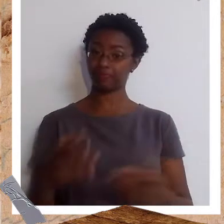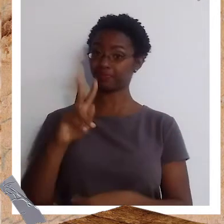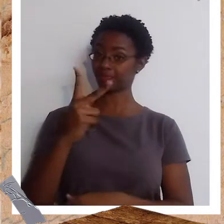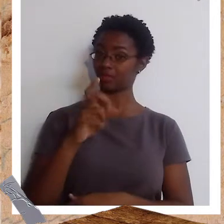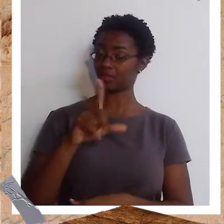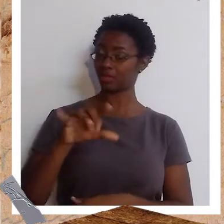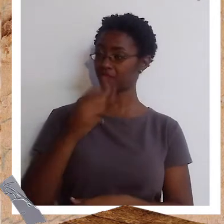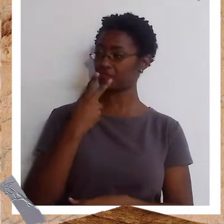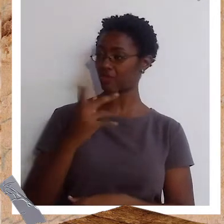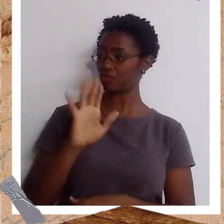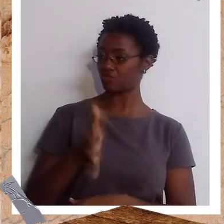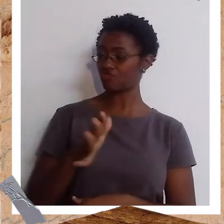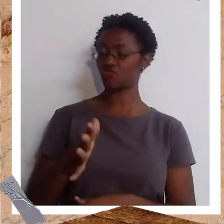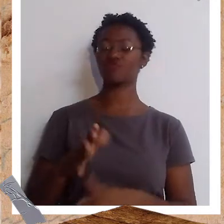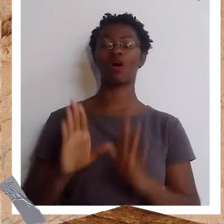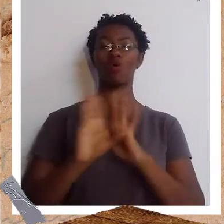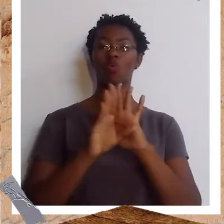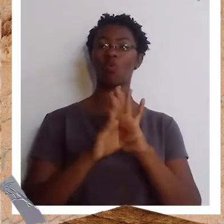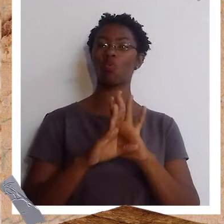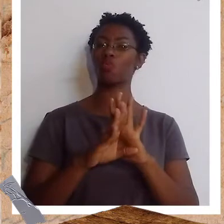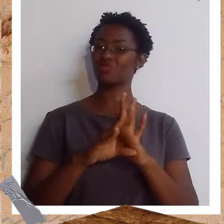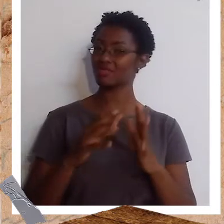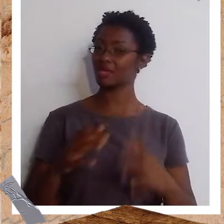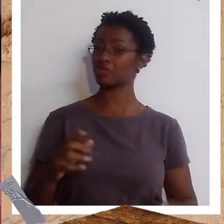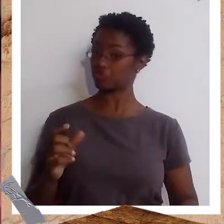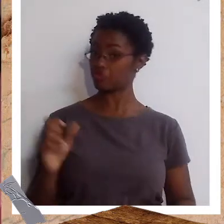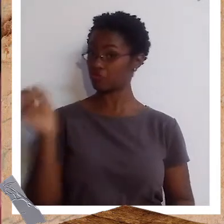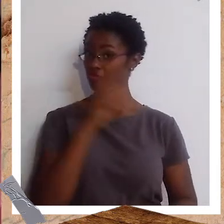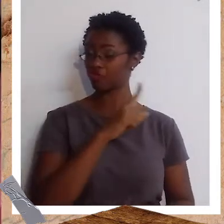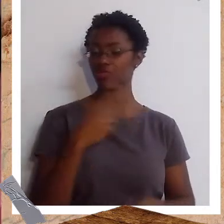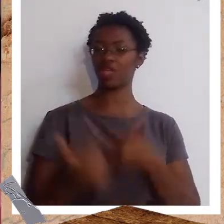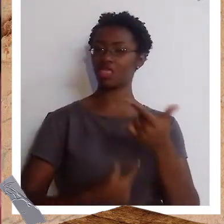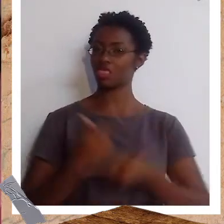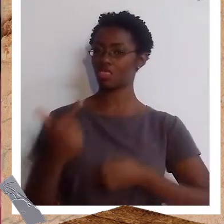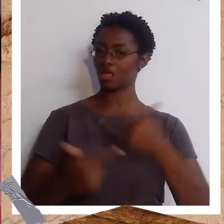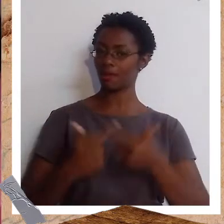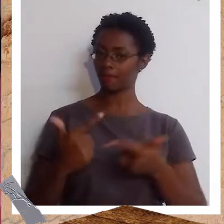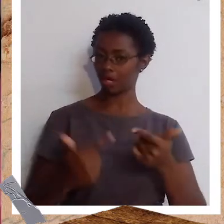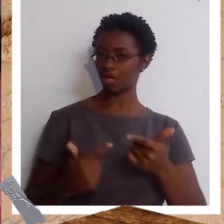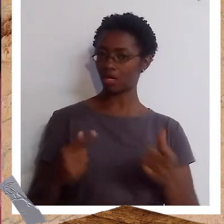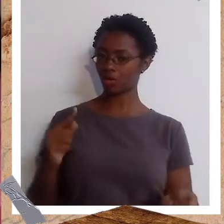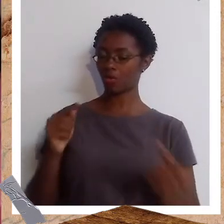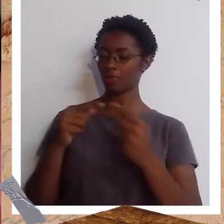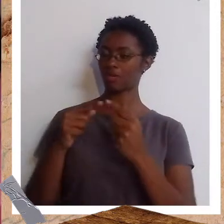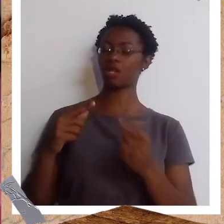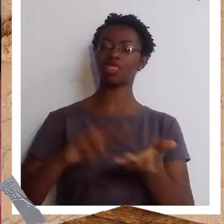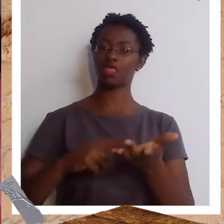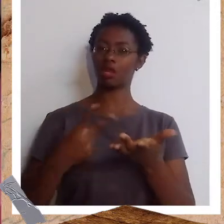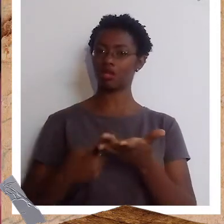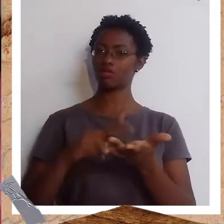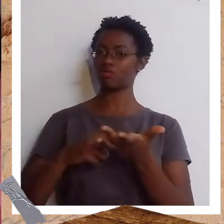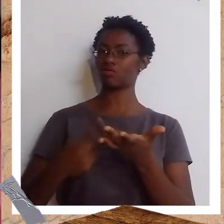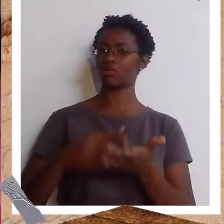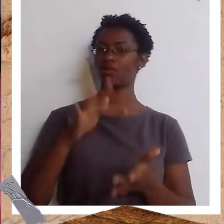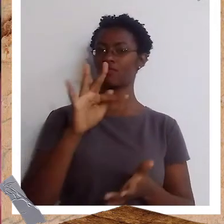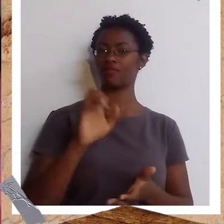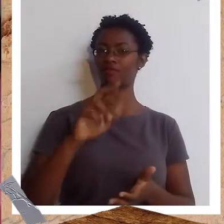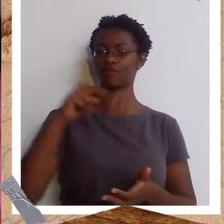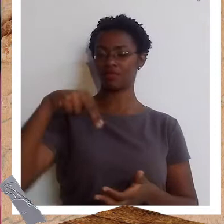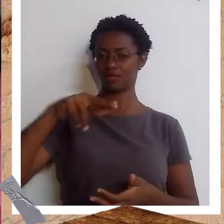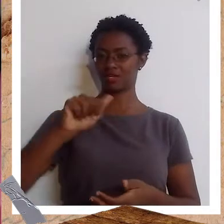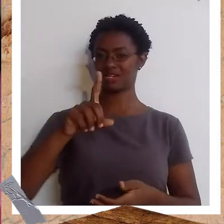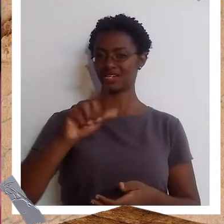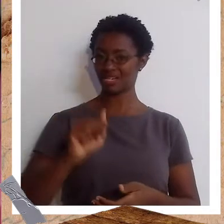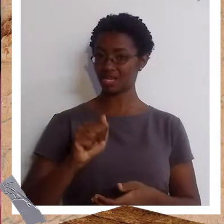mencionou 2 vezes um conceito que nos é muito caro, que é um conceito que a gente trabalha a partir da produção da Fernanda Miranda, que traz, na análise dela